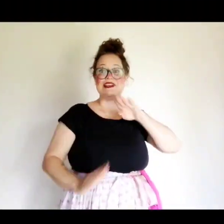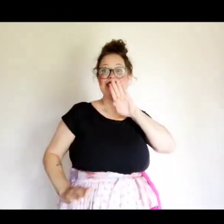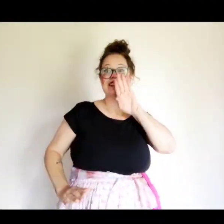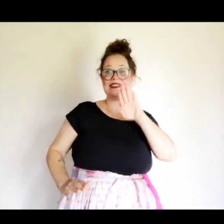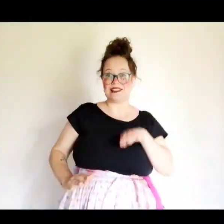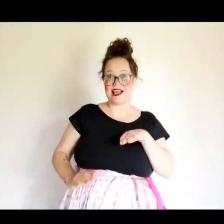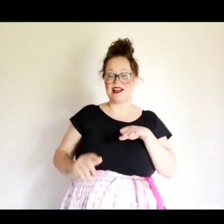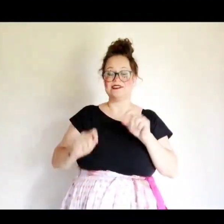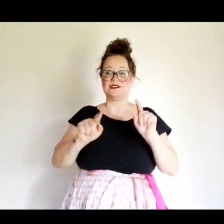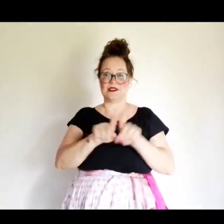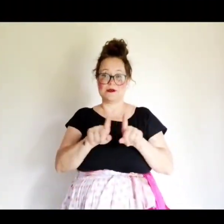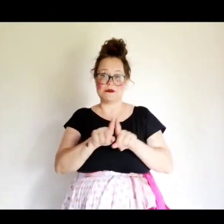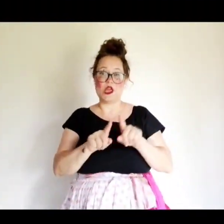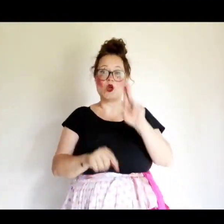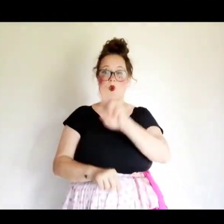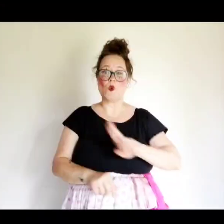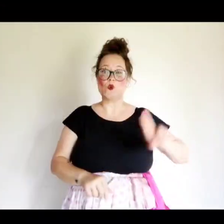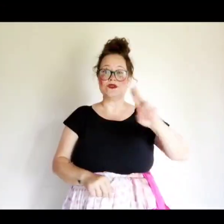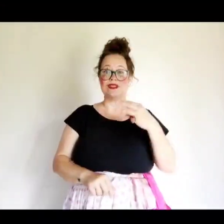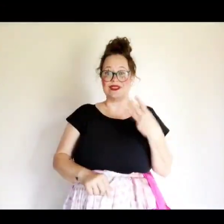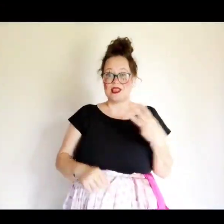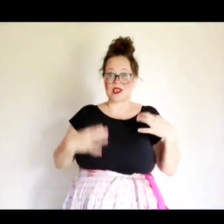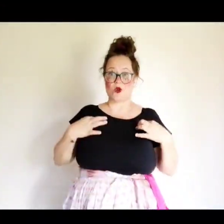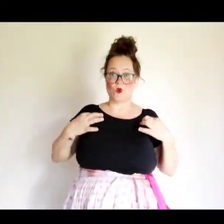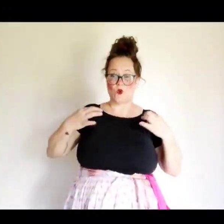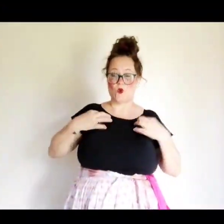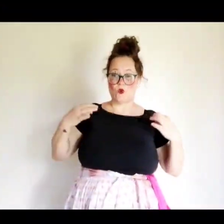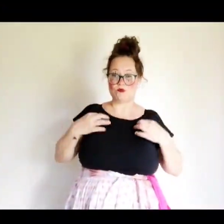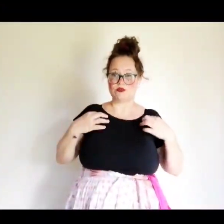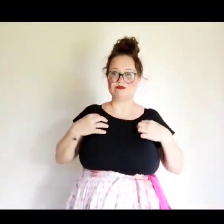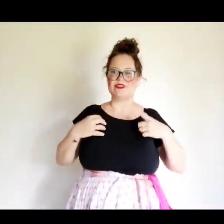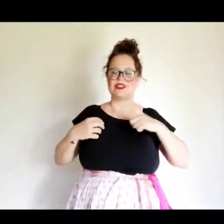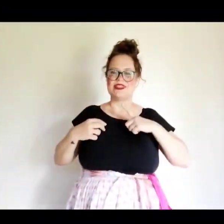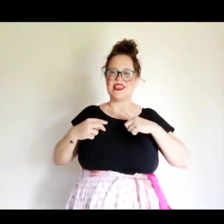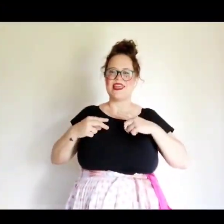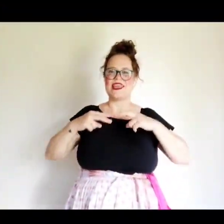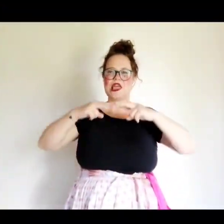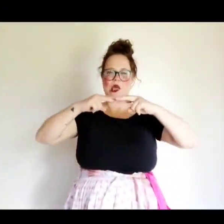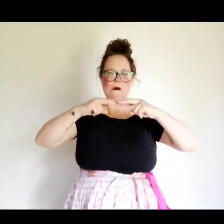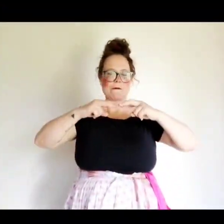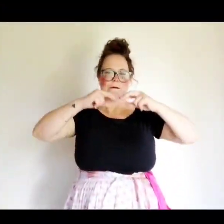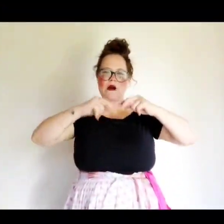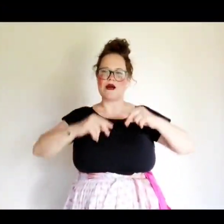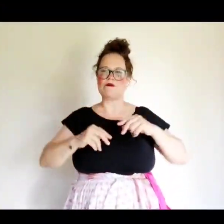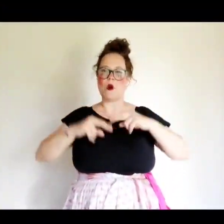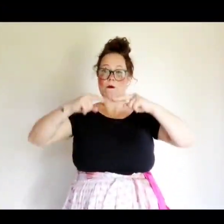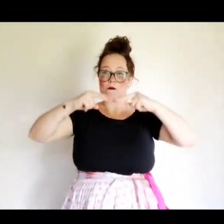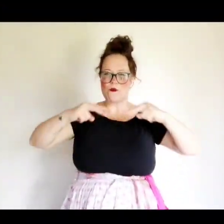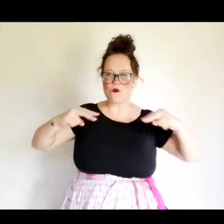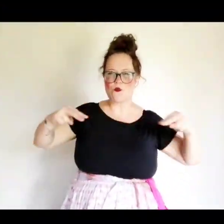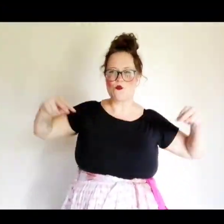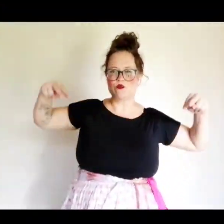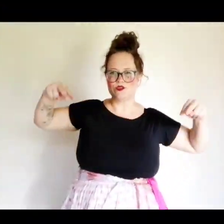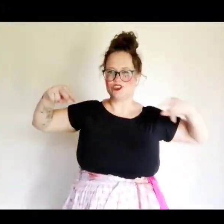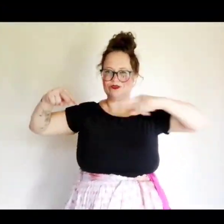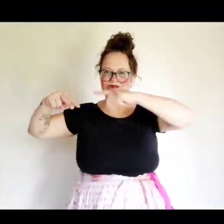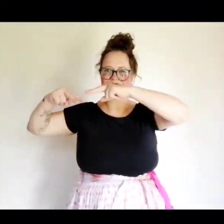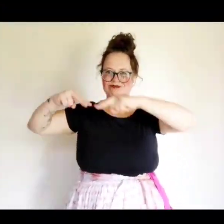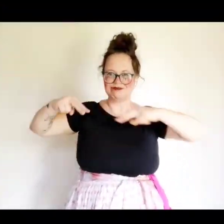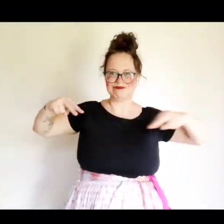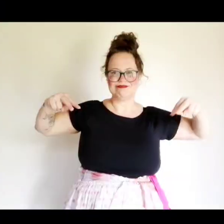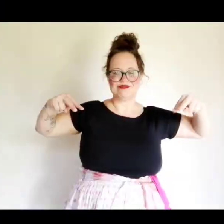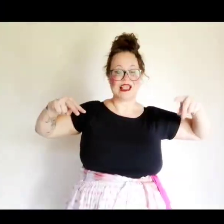usou o terceiro figurino numa ponte pêncil lá, que é uma ponte de arame, que liga